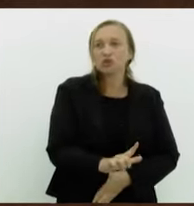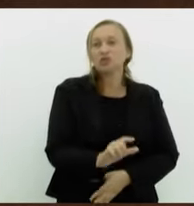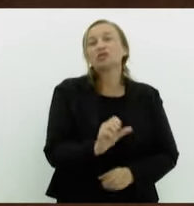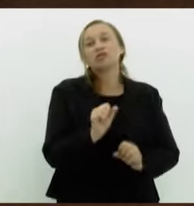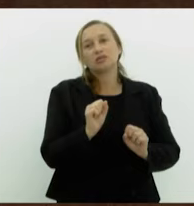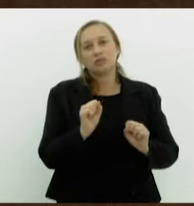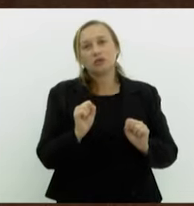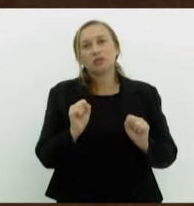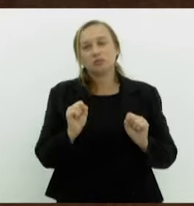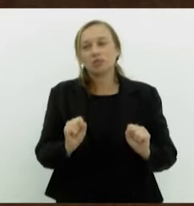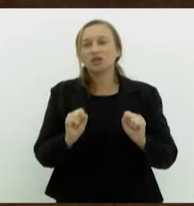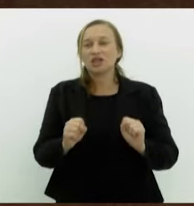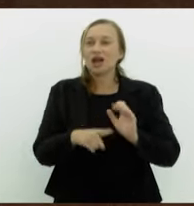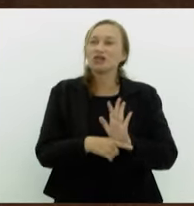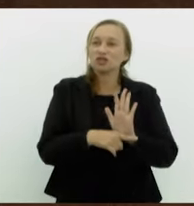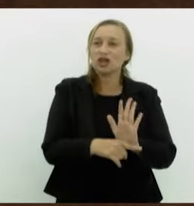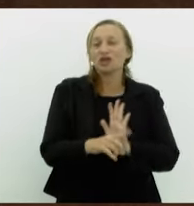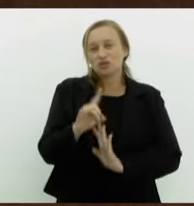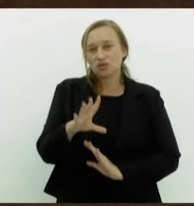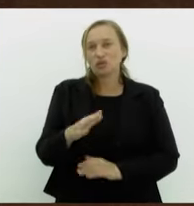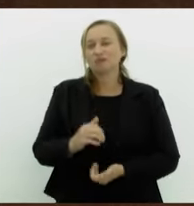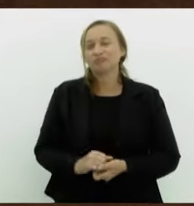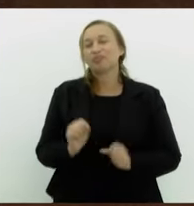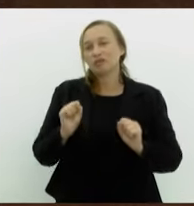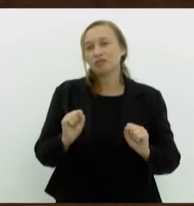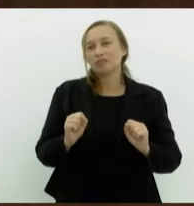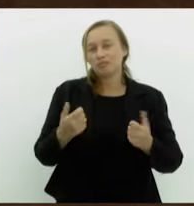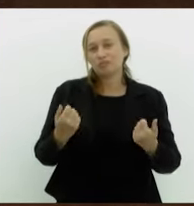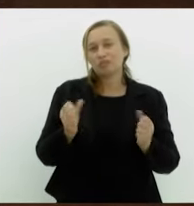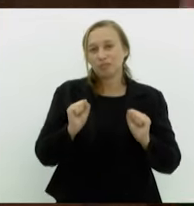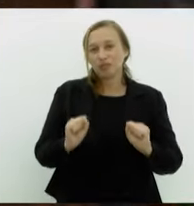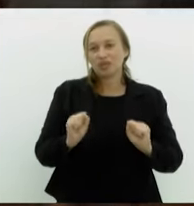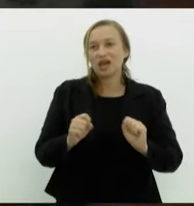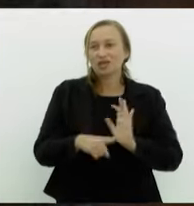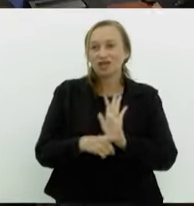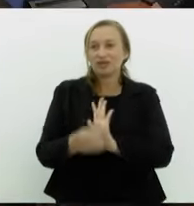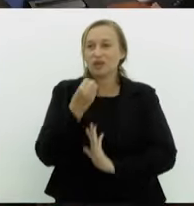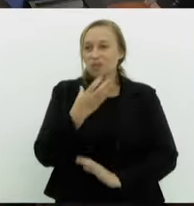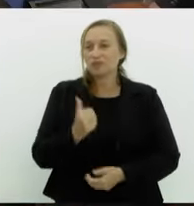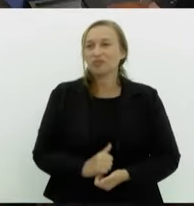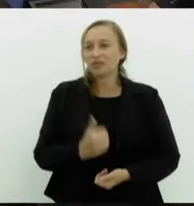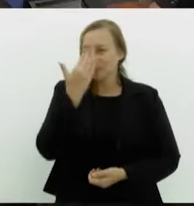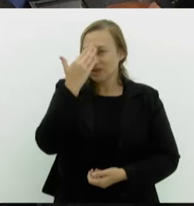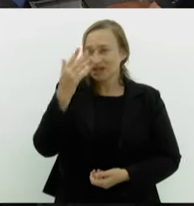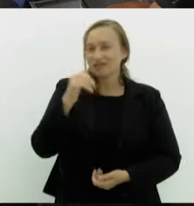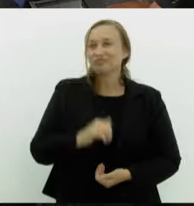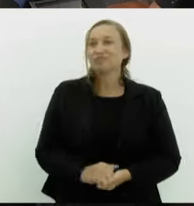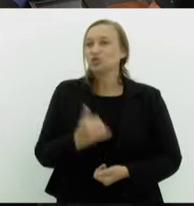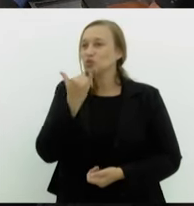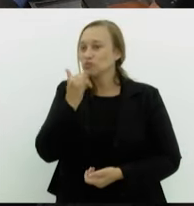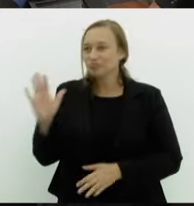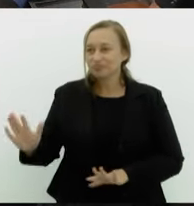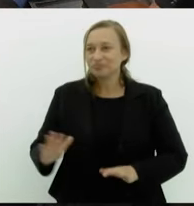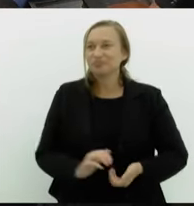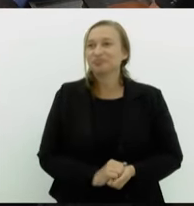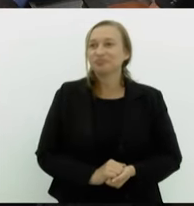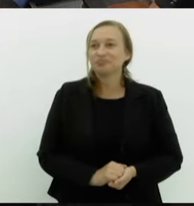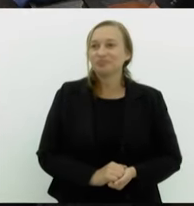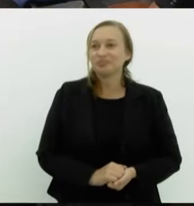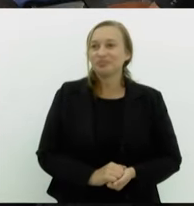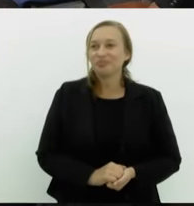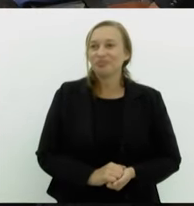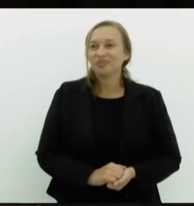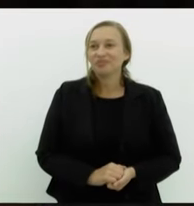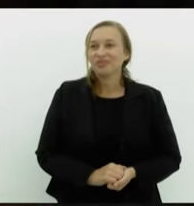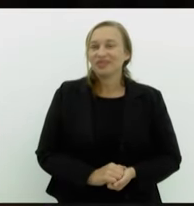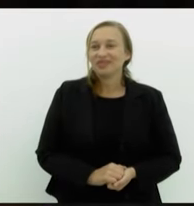poderiam ajudar. Só isso mesmo, se a gente se ajudar aí, fica tudo bom. Vamos muito lá. Obrigado, Vamos. Eu vou pedir o Val